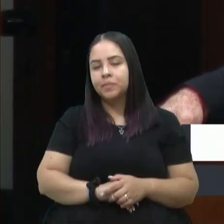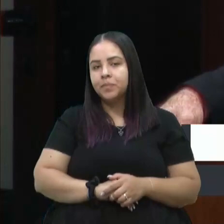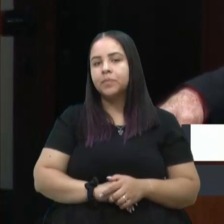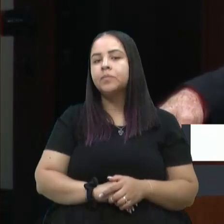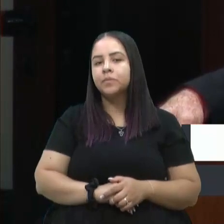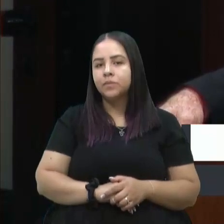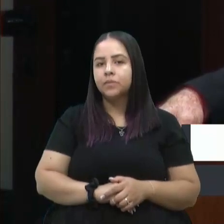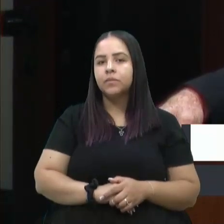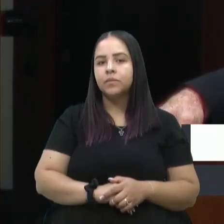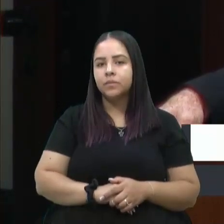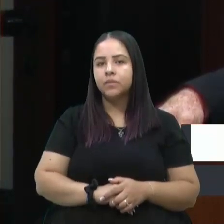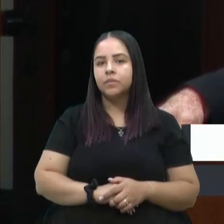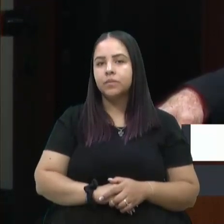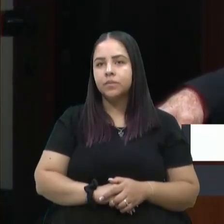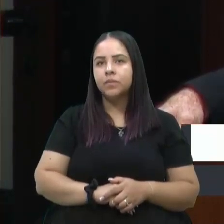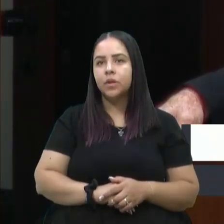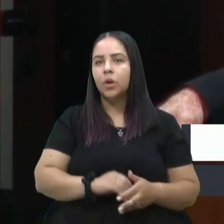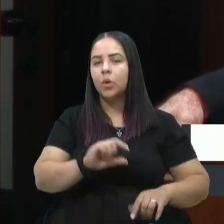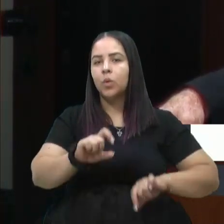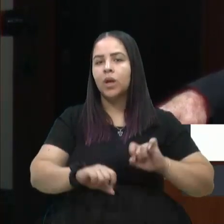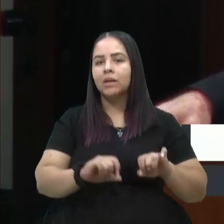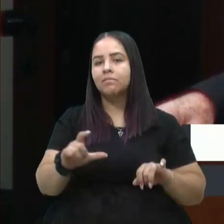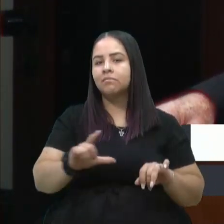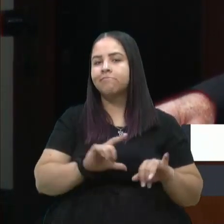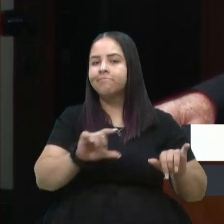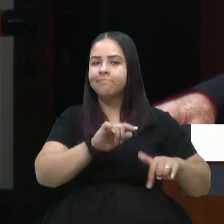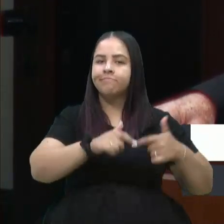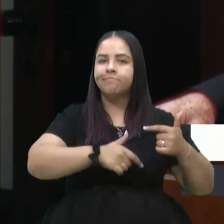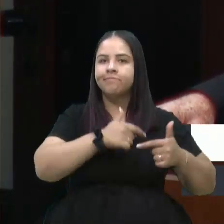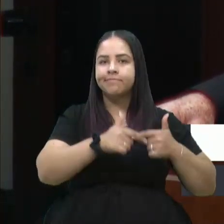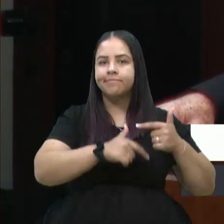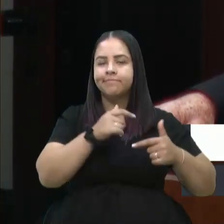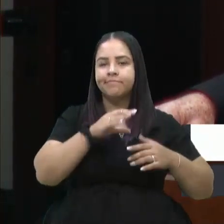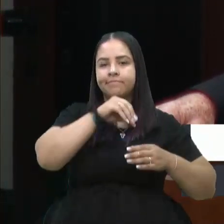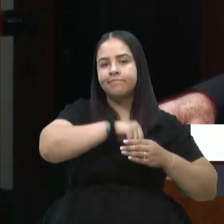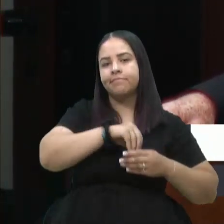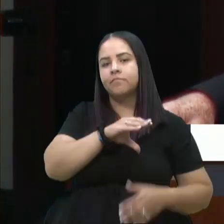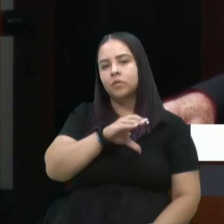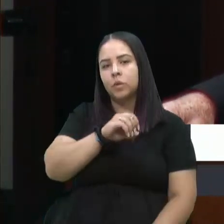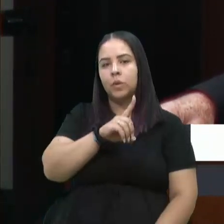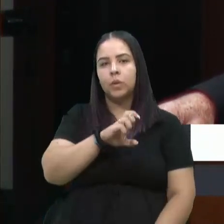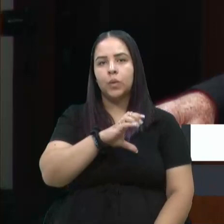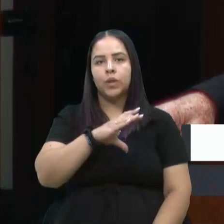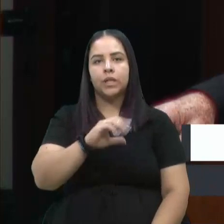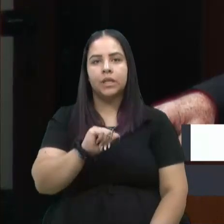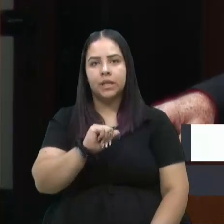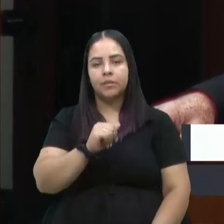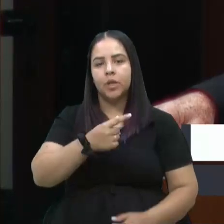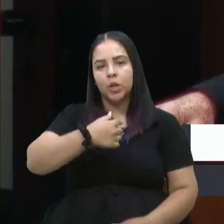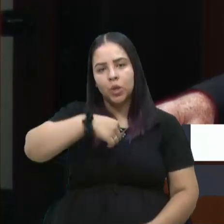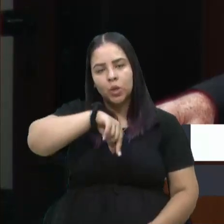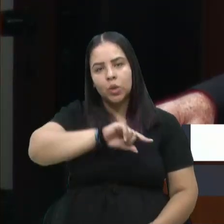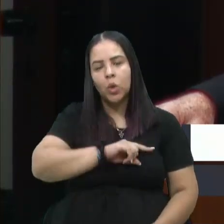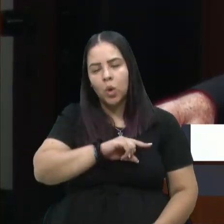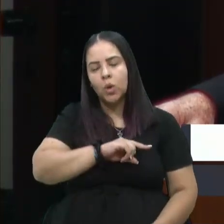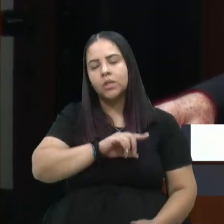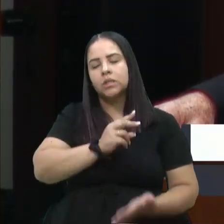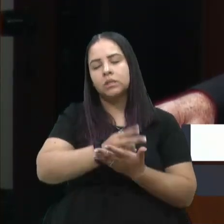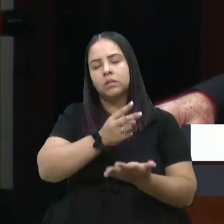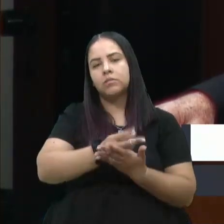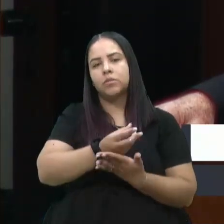condição dos trabalhos que a Codeca sempre nos prestou e presta bem para a